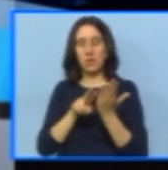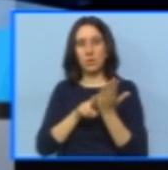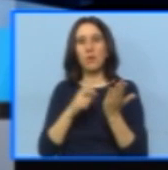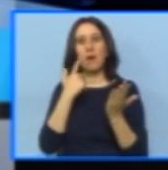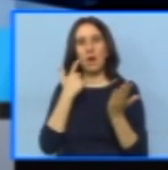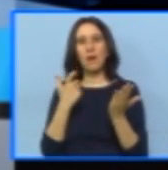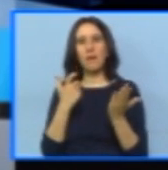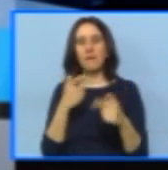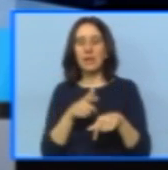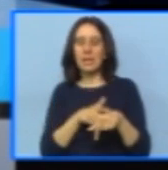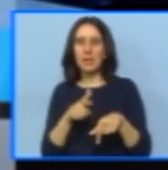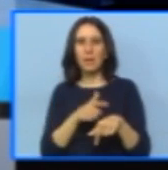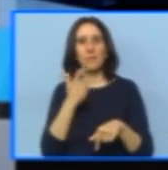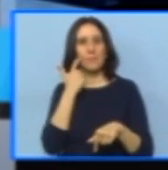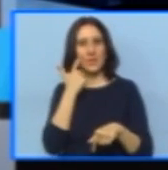todo o tempo pascal.